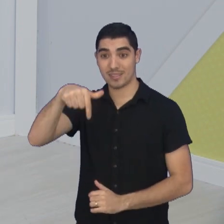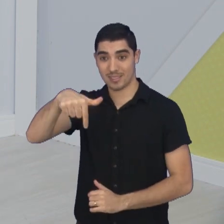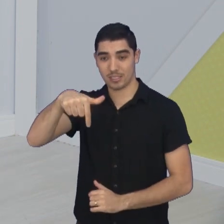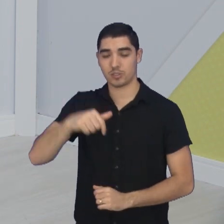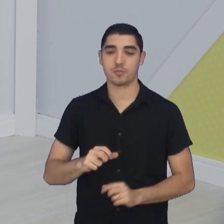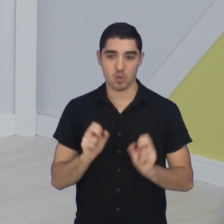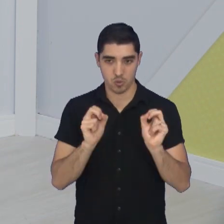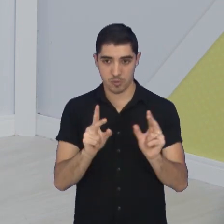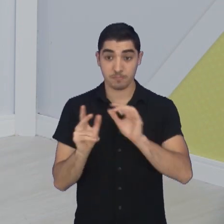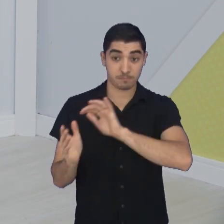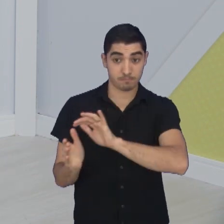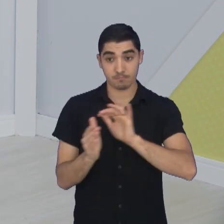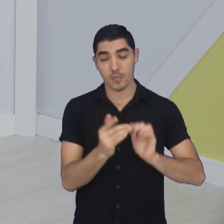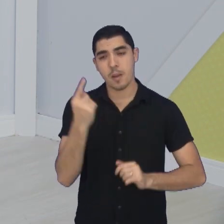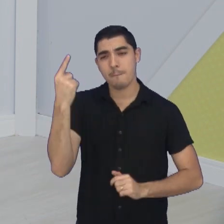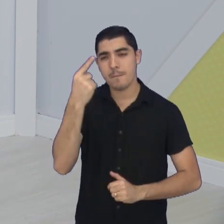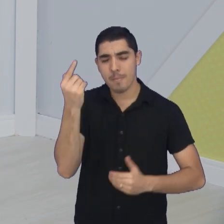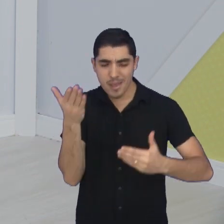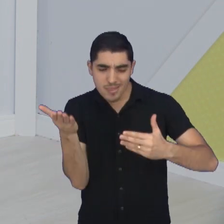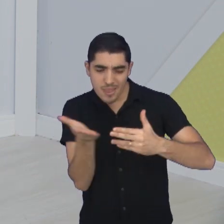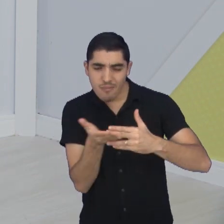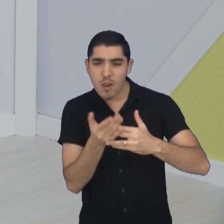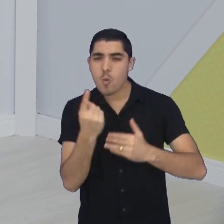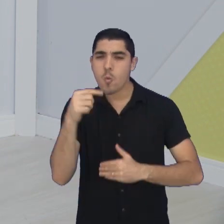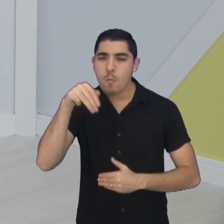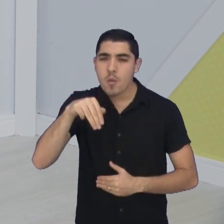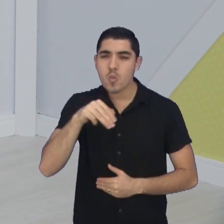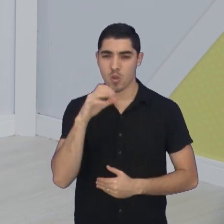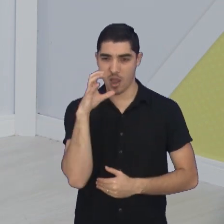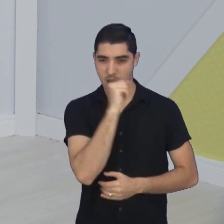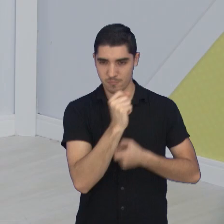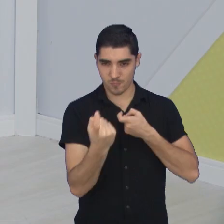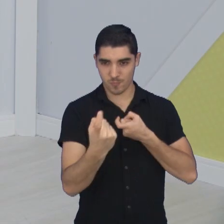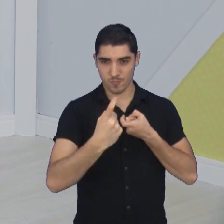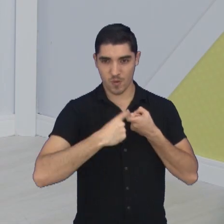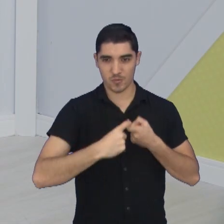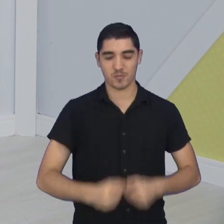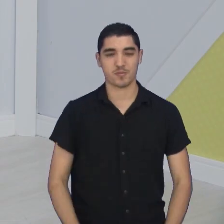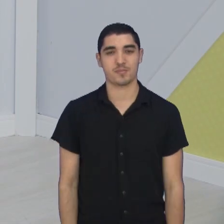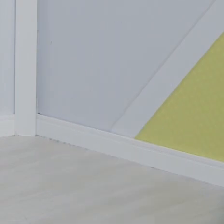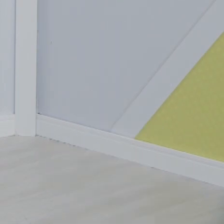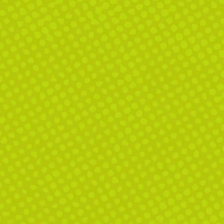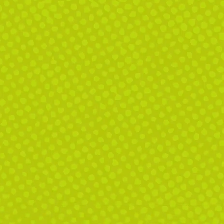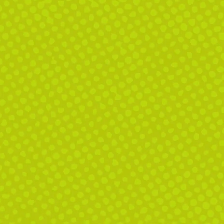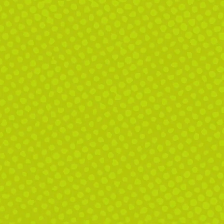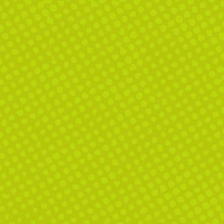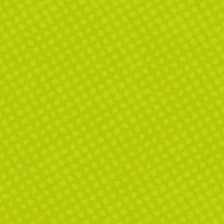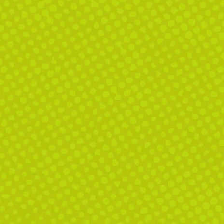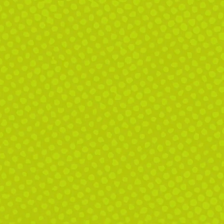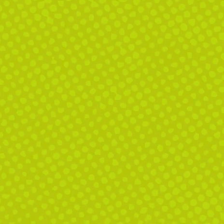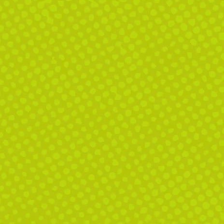gente vai para o primeiro intervalo do dia, aquele 1 minutinho e meio, a gente está de volta, já não sai daí.